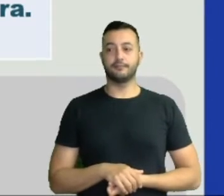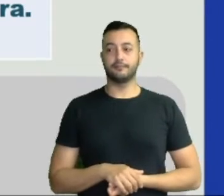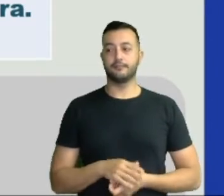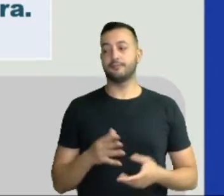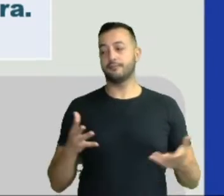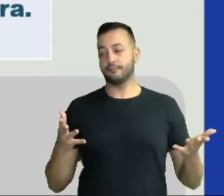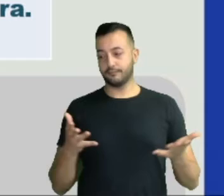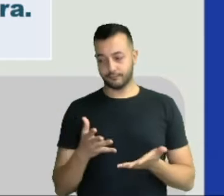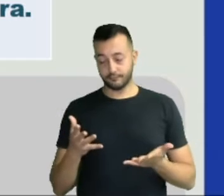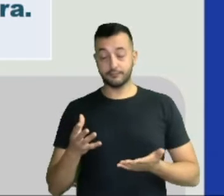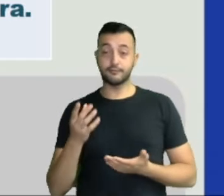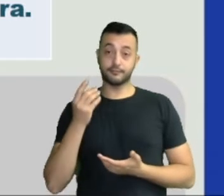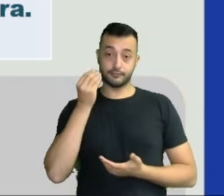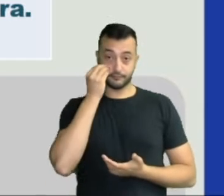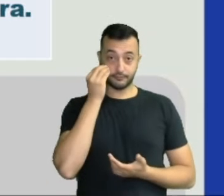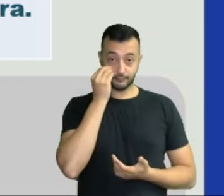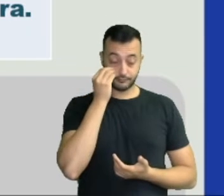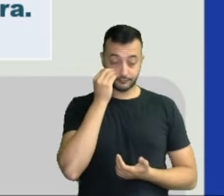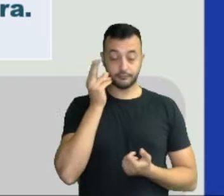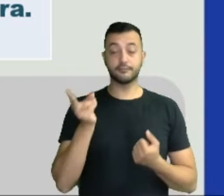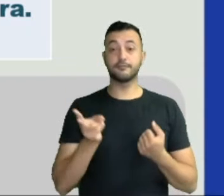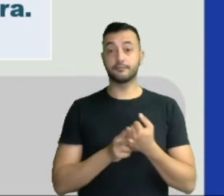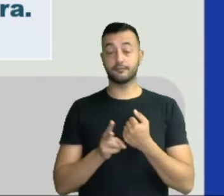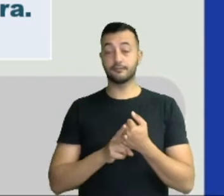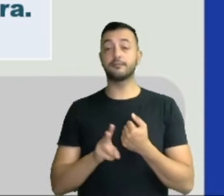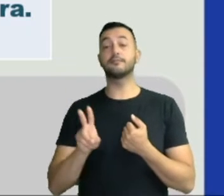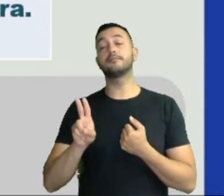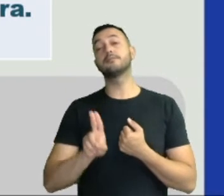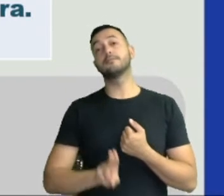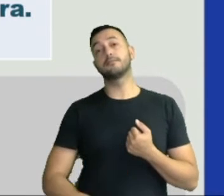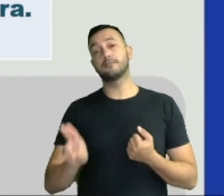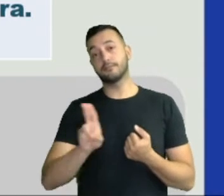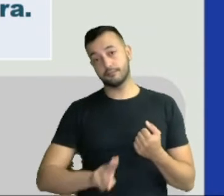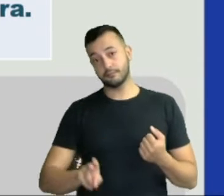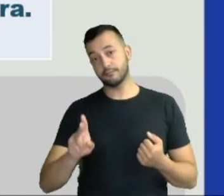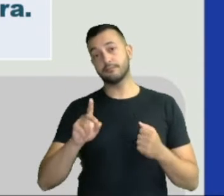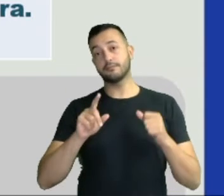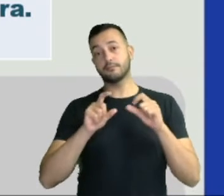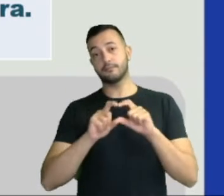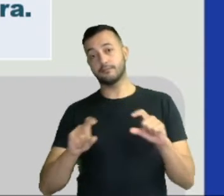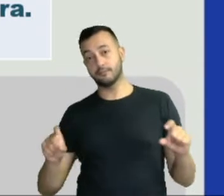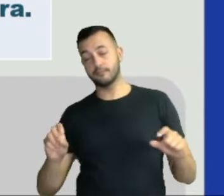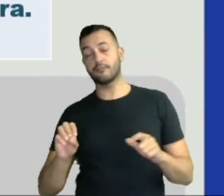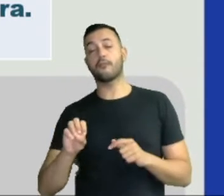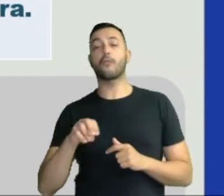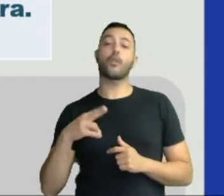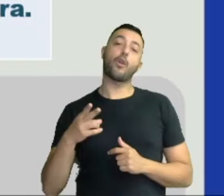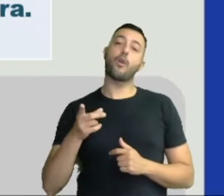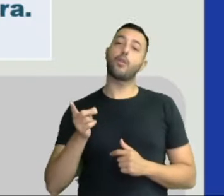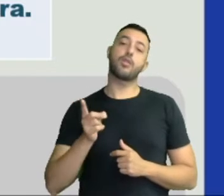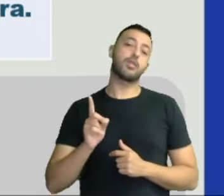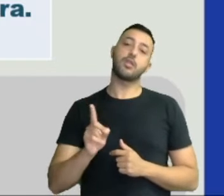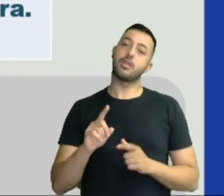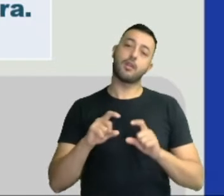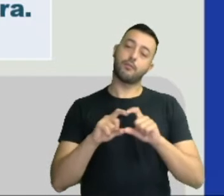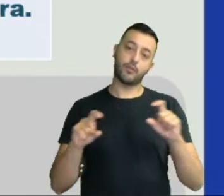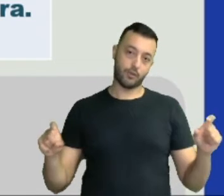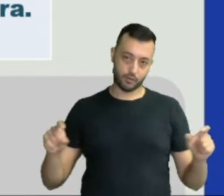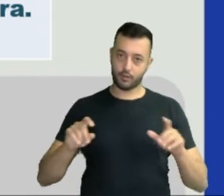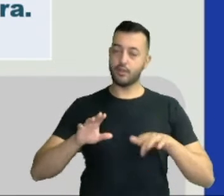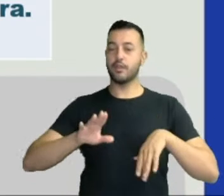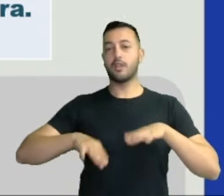E agora a gente vai ver quando o verbo ele é usado na sua forma pronominal ou não pronominal de acordo com